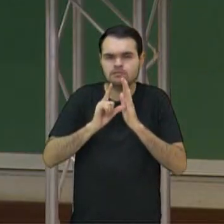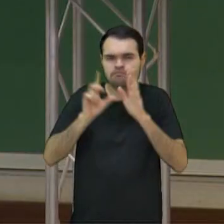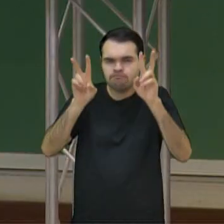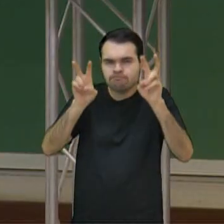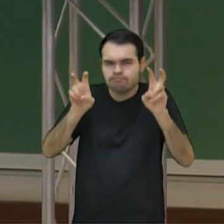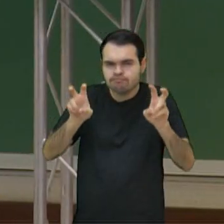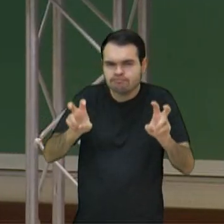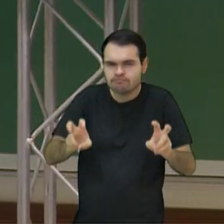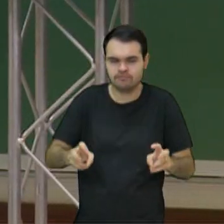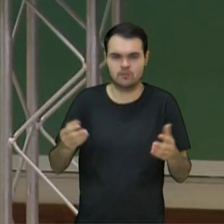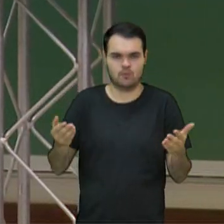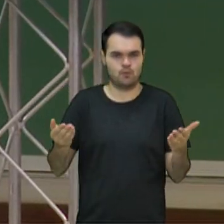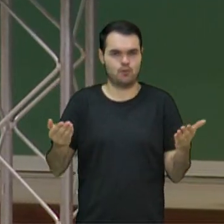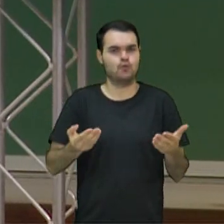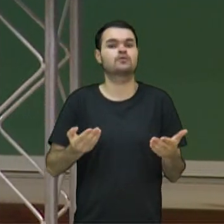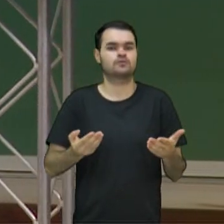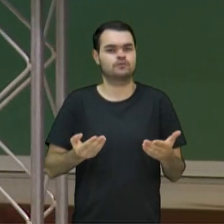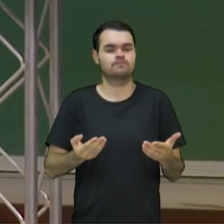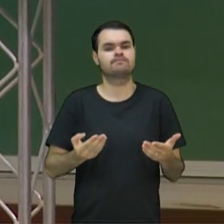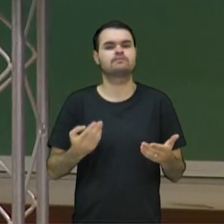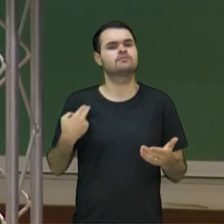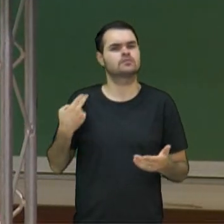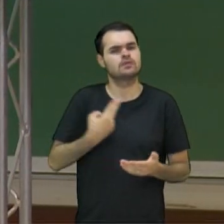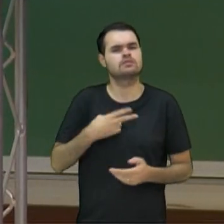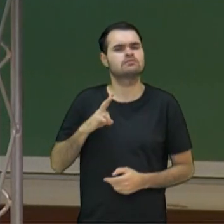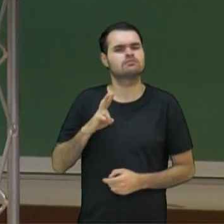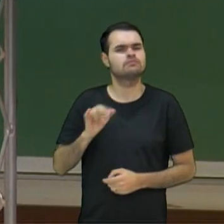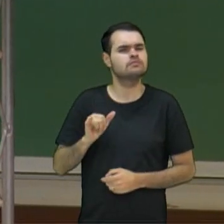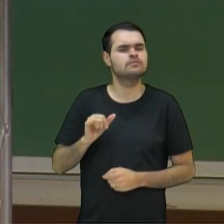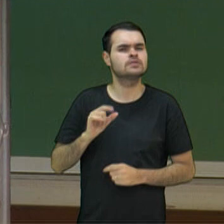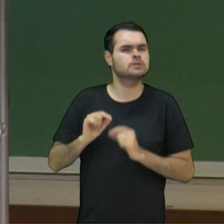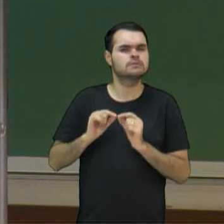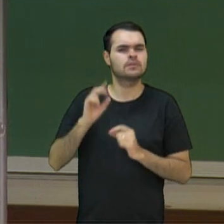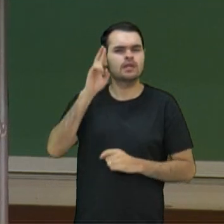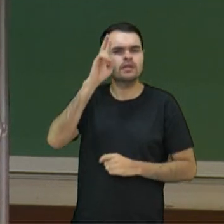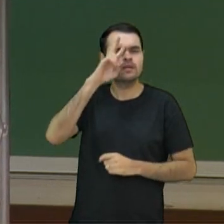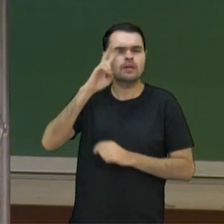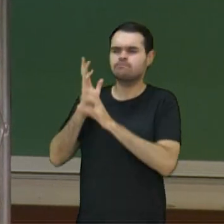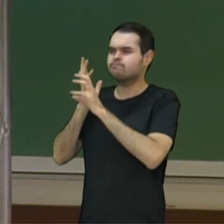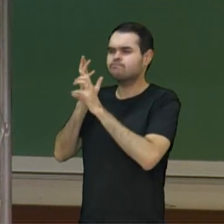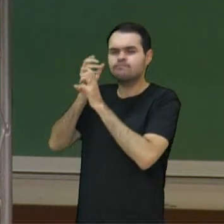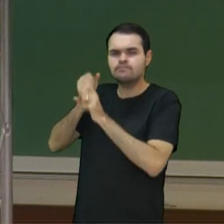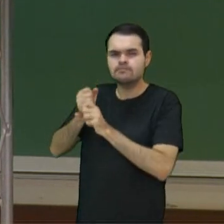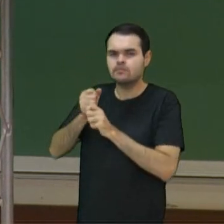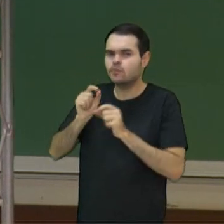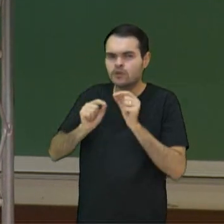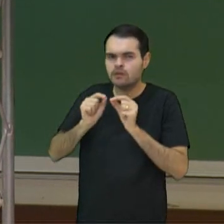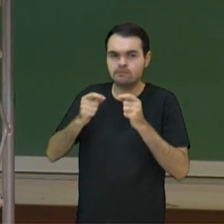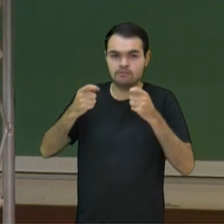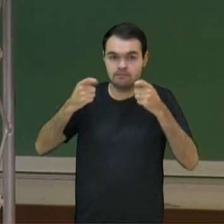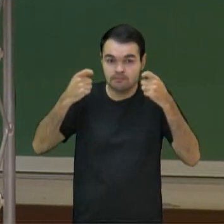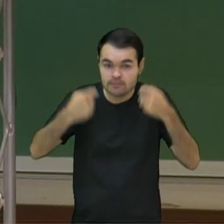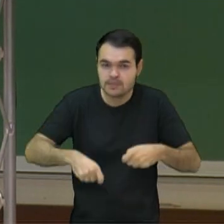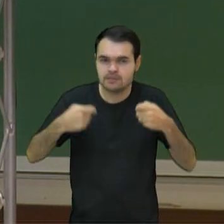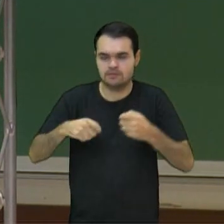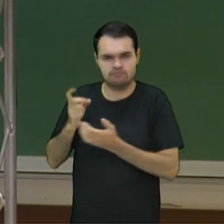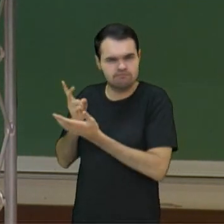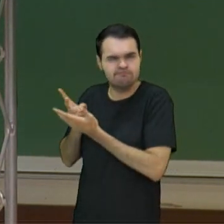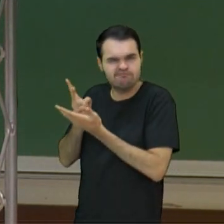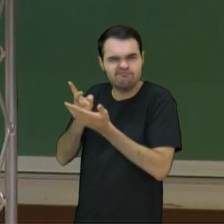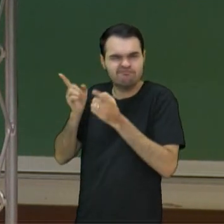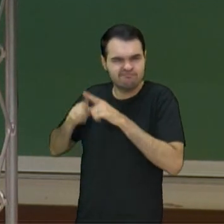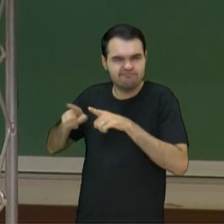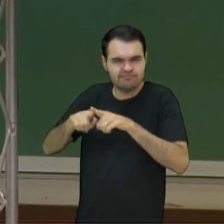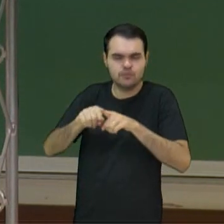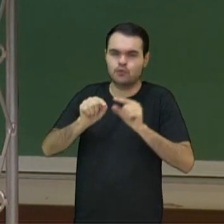nos nossos assuntos de hoje, vamos relembrar vocês a necessidade de você fazer a